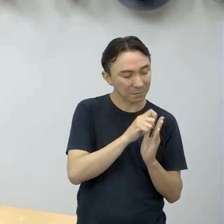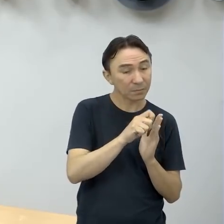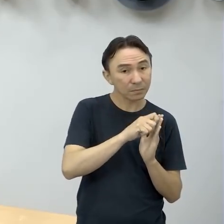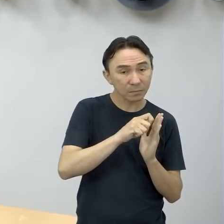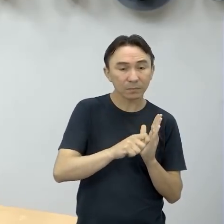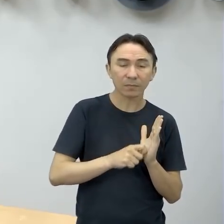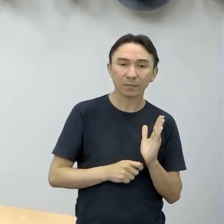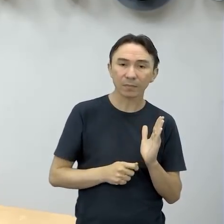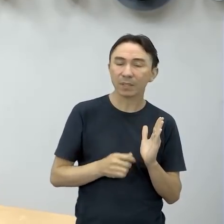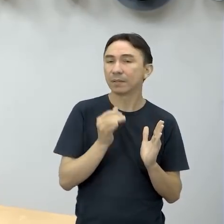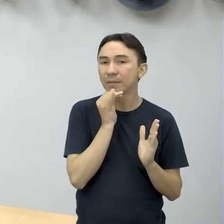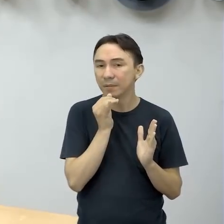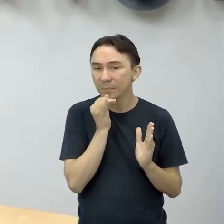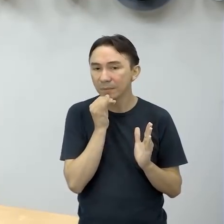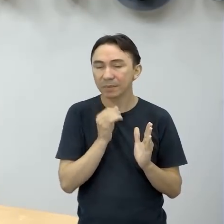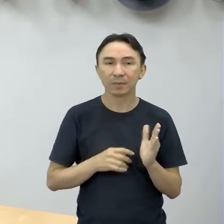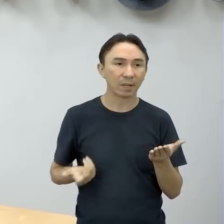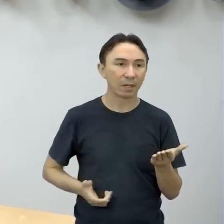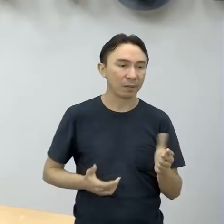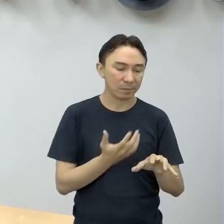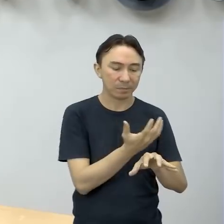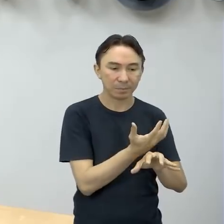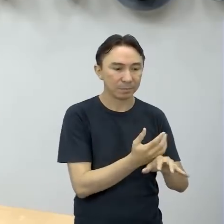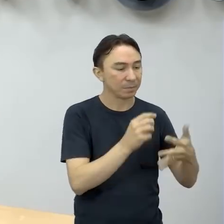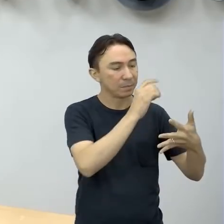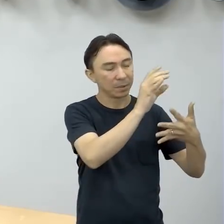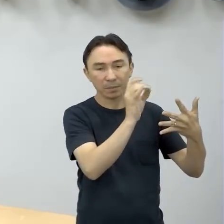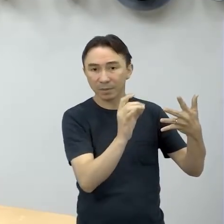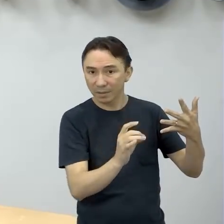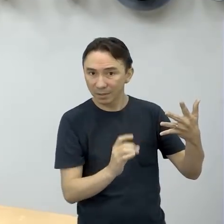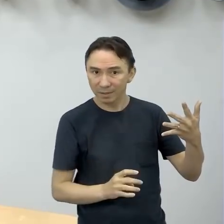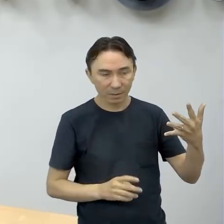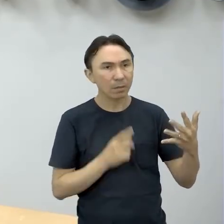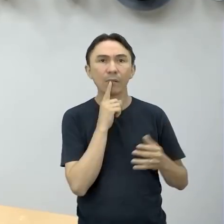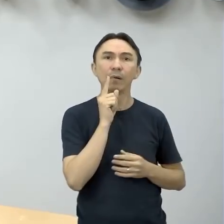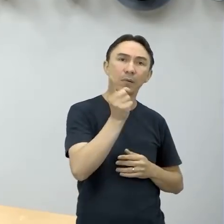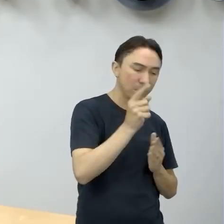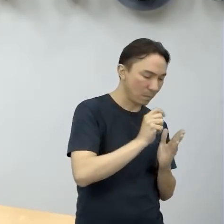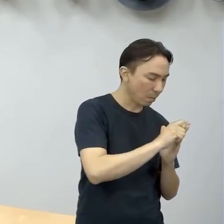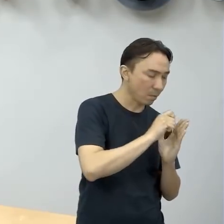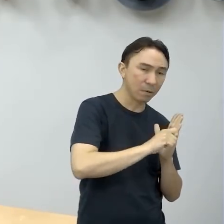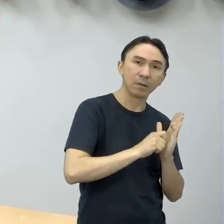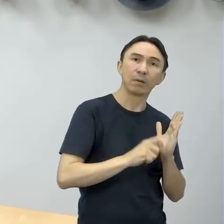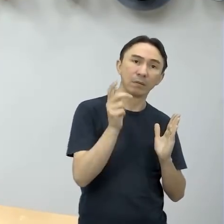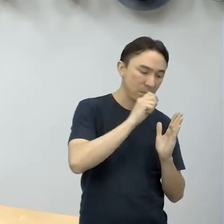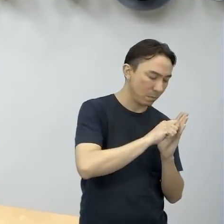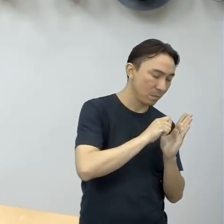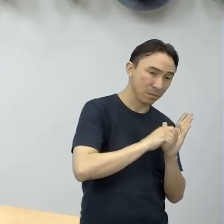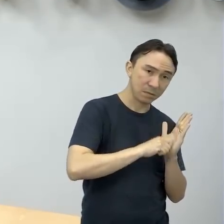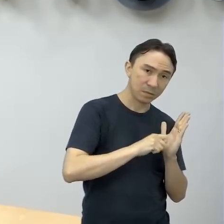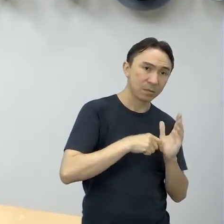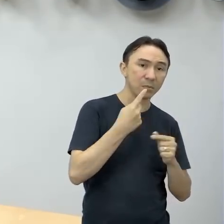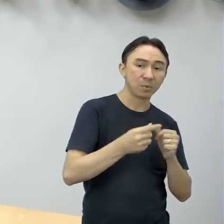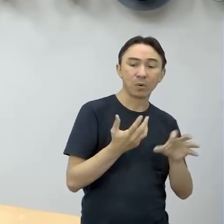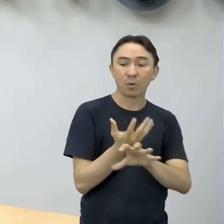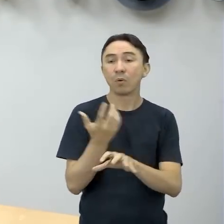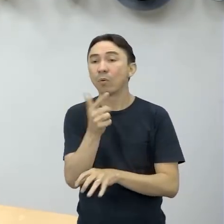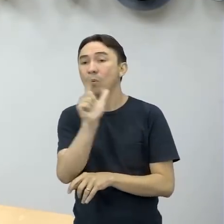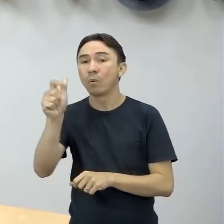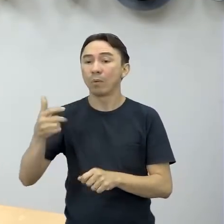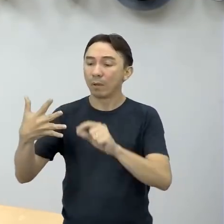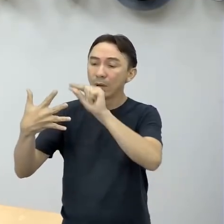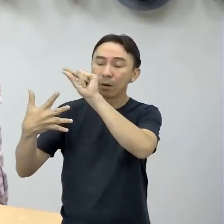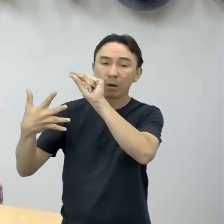aí num componente, os registros, as pesquisas, servirão para outro componente, né? Porque eles se integram, né?